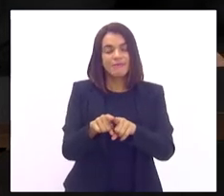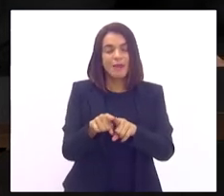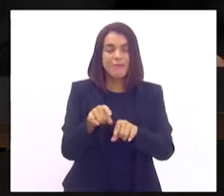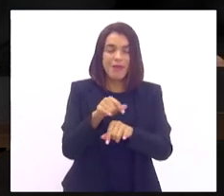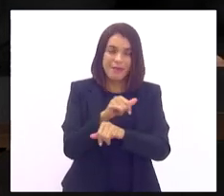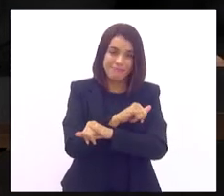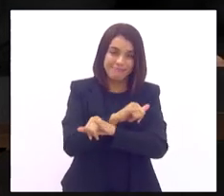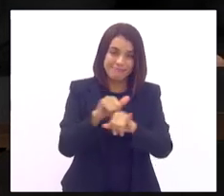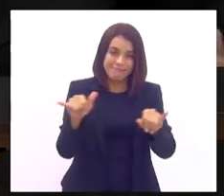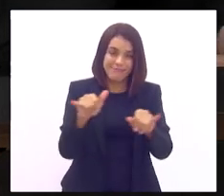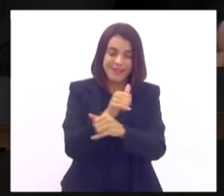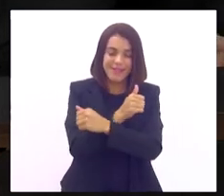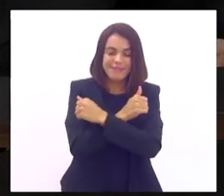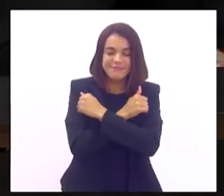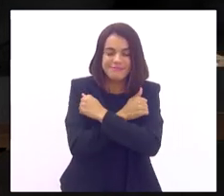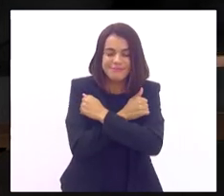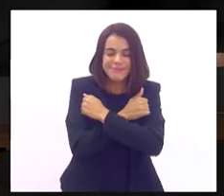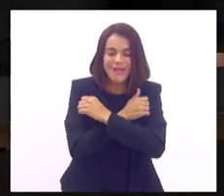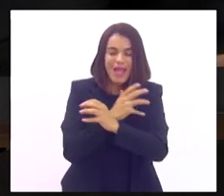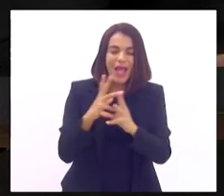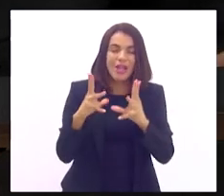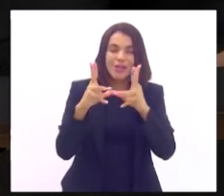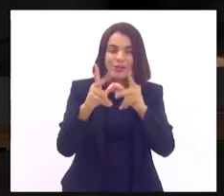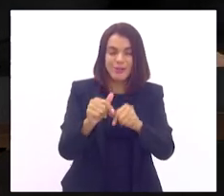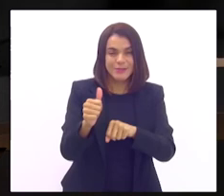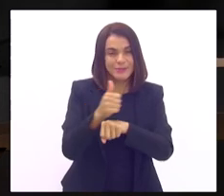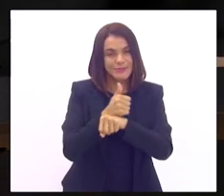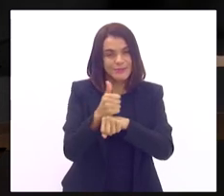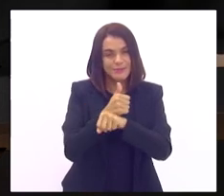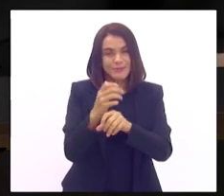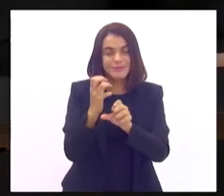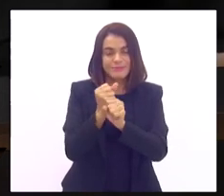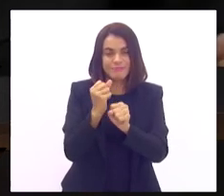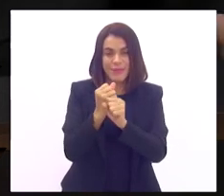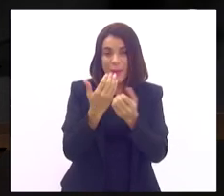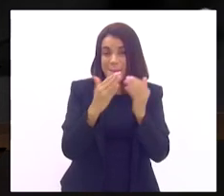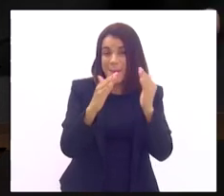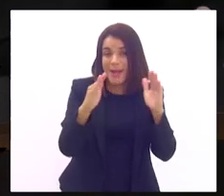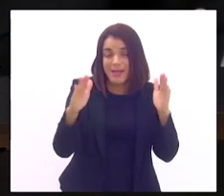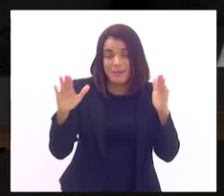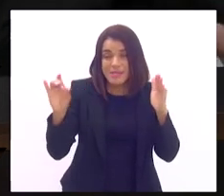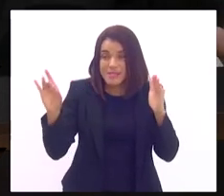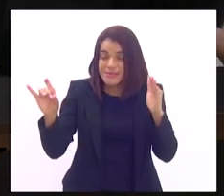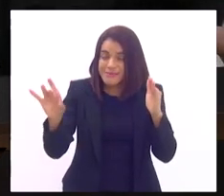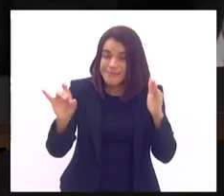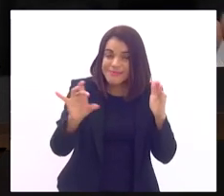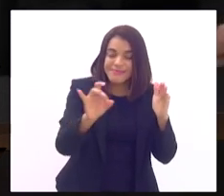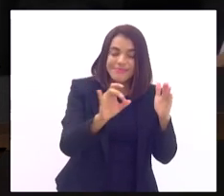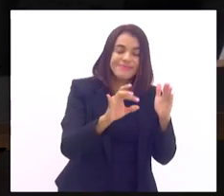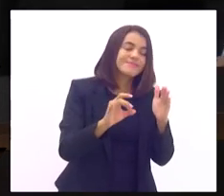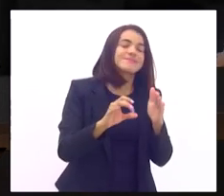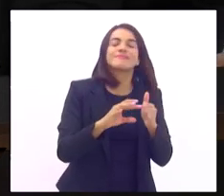abraço a todos os profissionais da contabilidade, parabenizando todos pela sua entrega.